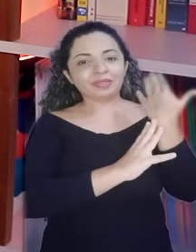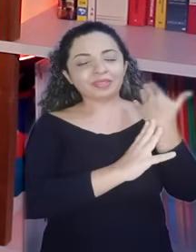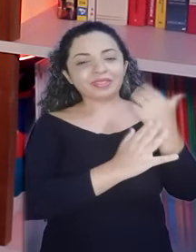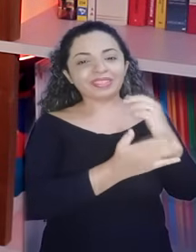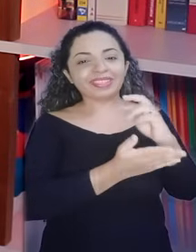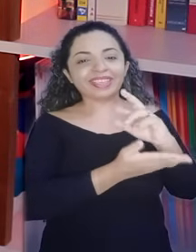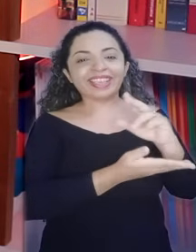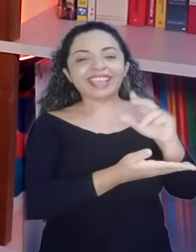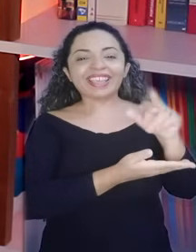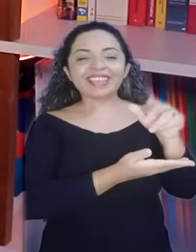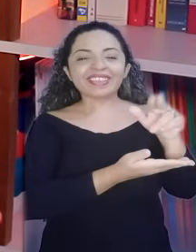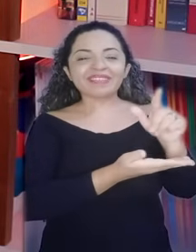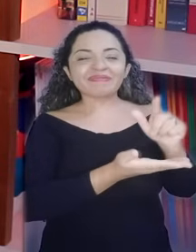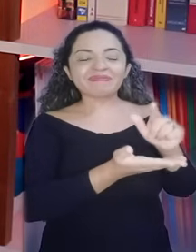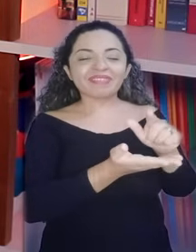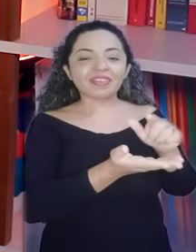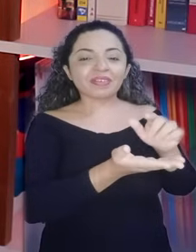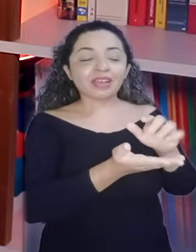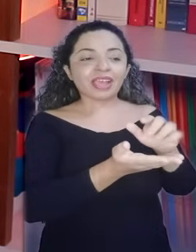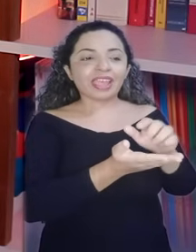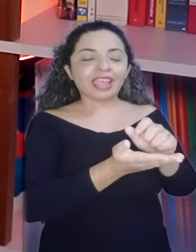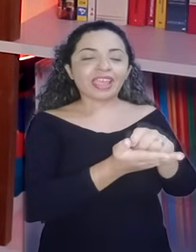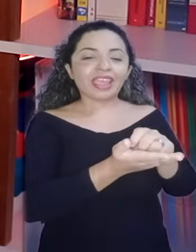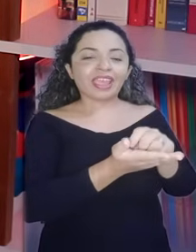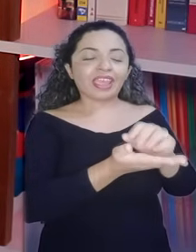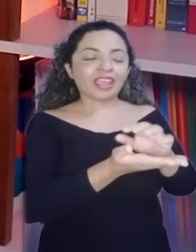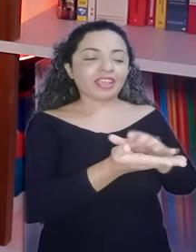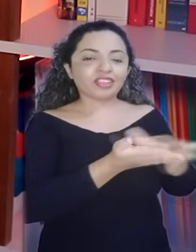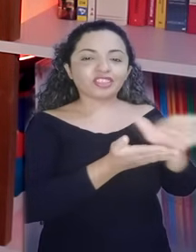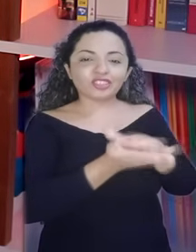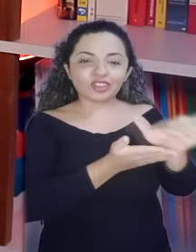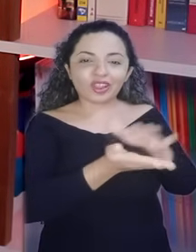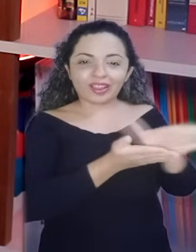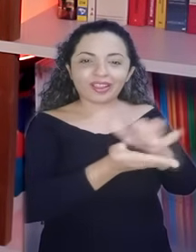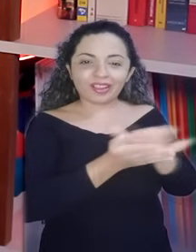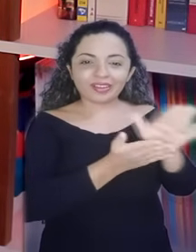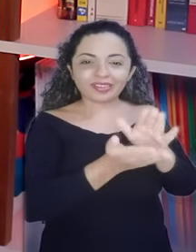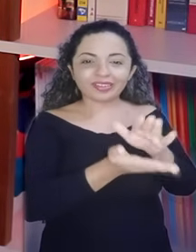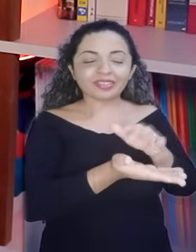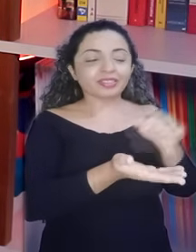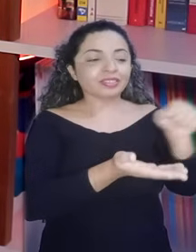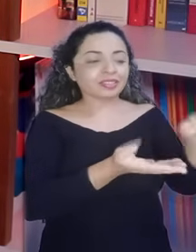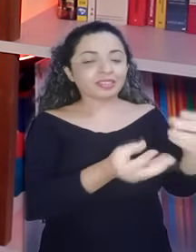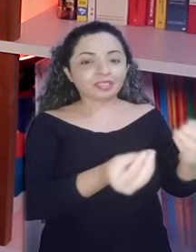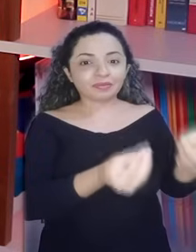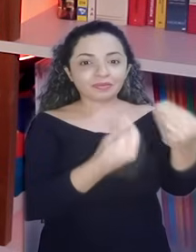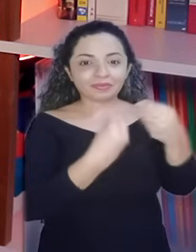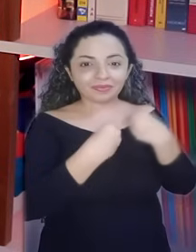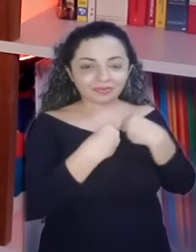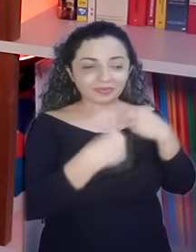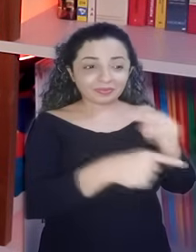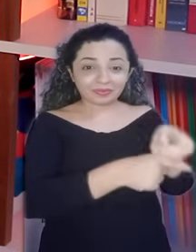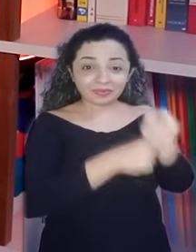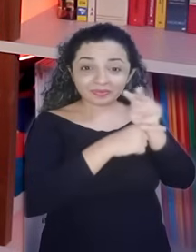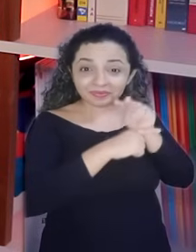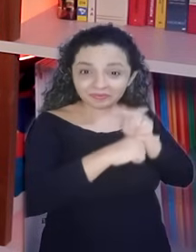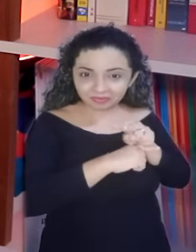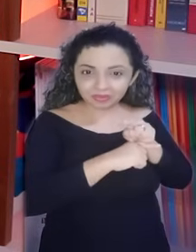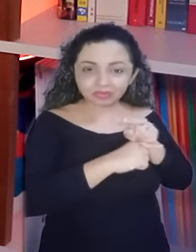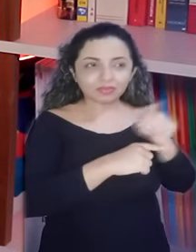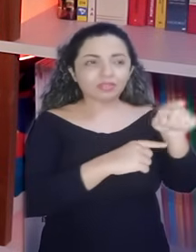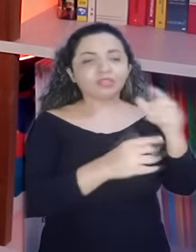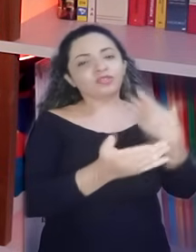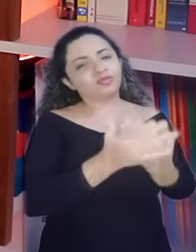versão em xerox do meu irmão, quando ele fazia sociologia. Ele se graduou em sociologia e me indicou esse livro, na época que ele